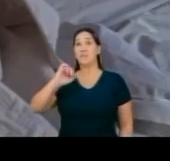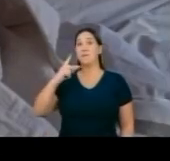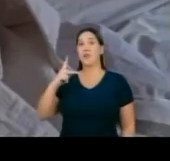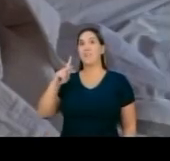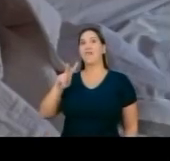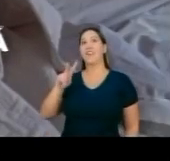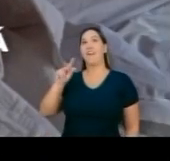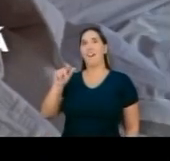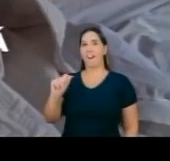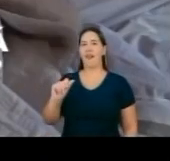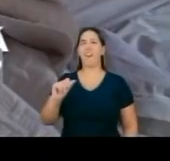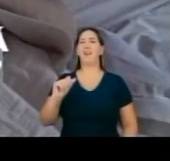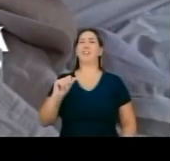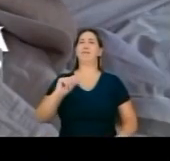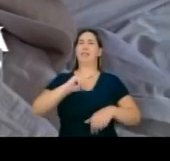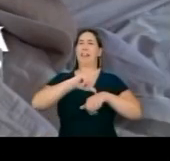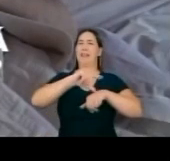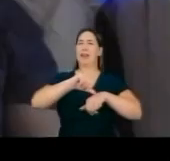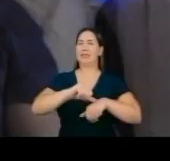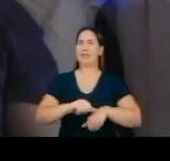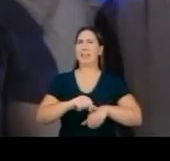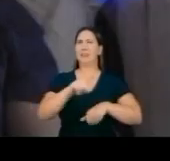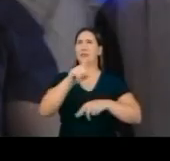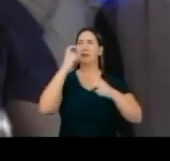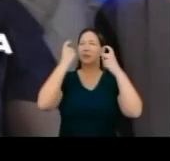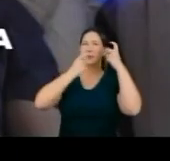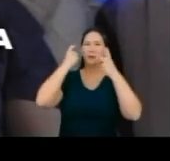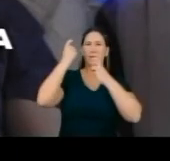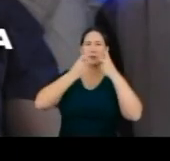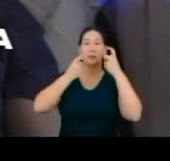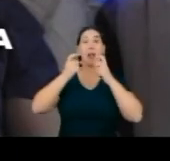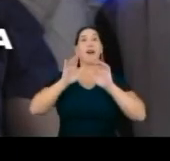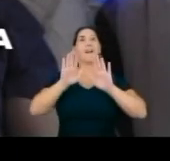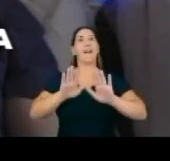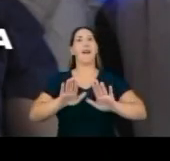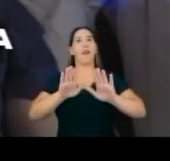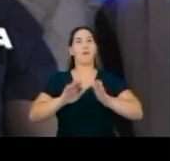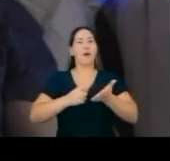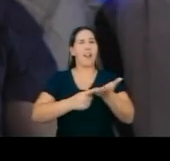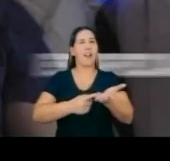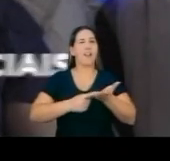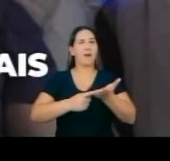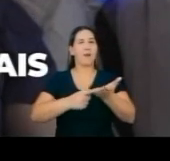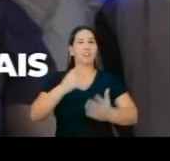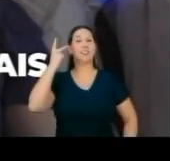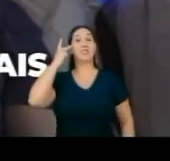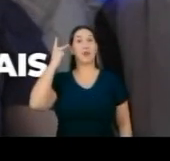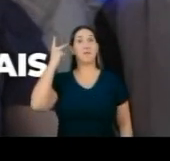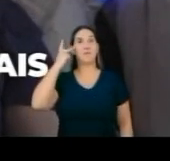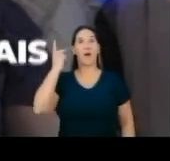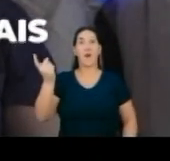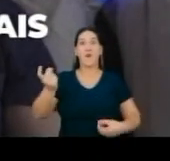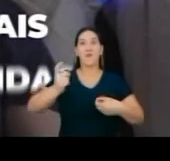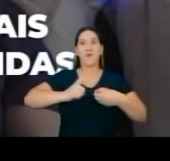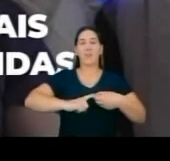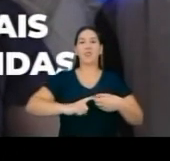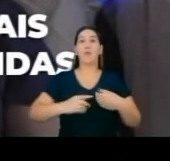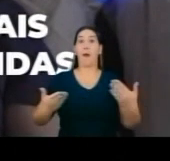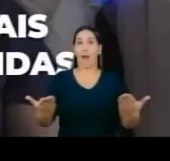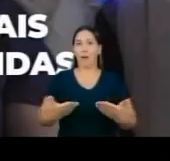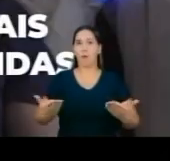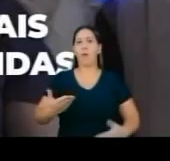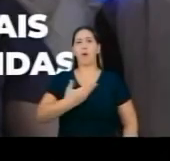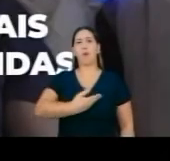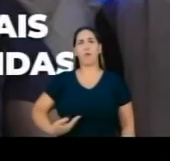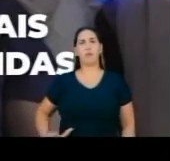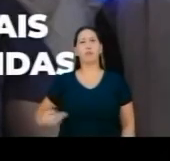O IPVA atrasado tá tirando seu sono? Calma, o Acordo Paulista tá de volta. O governo do estado tem condições